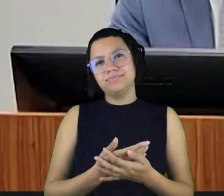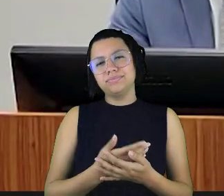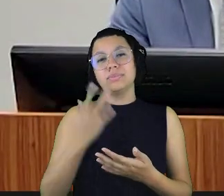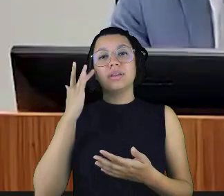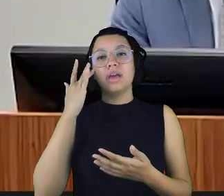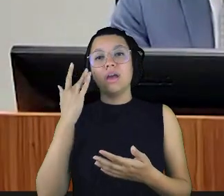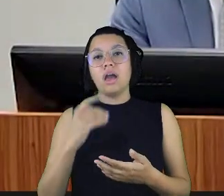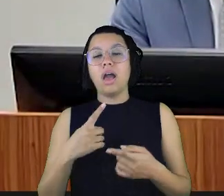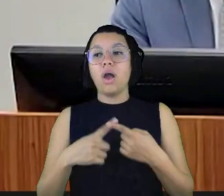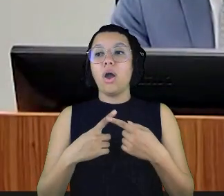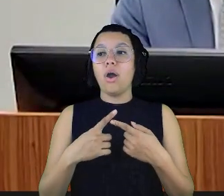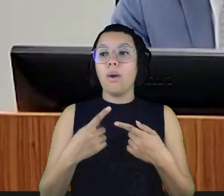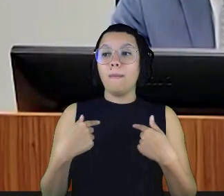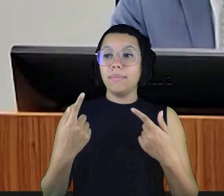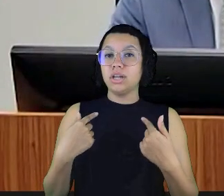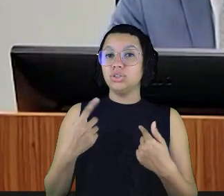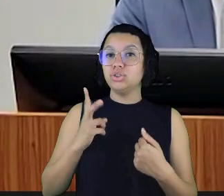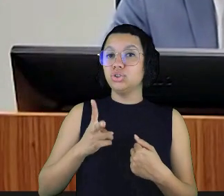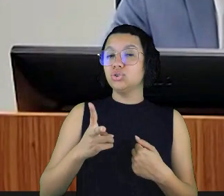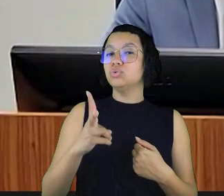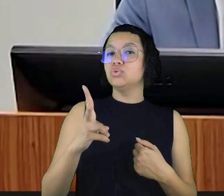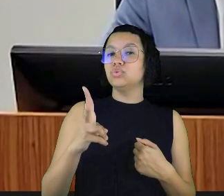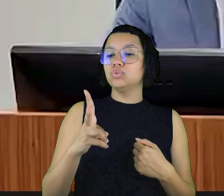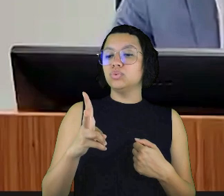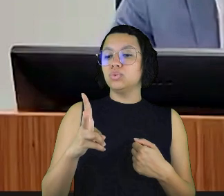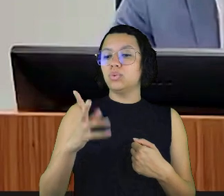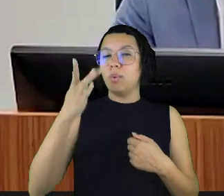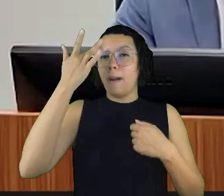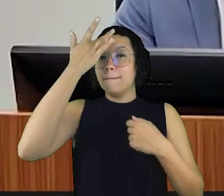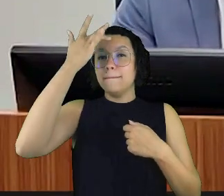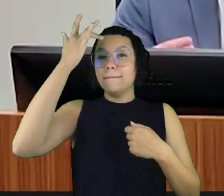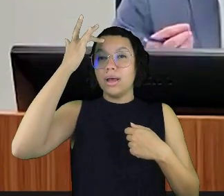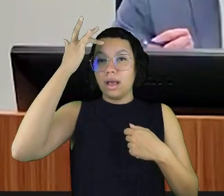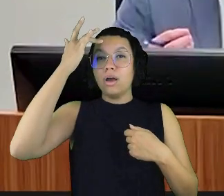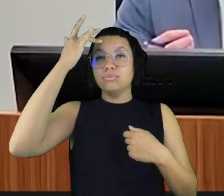se manter mentalmente sadio, né?